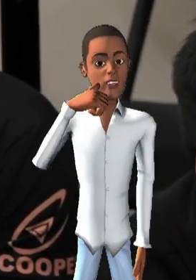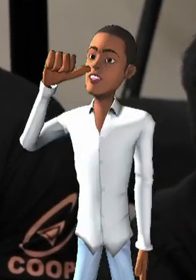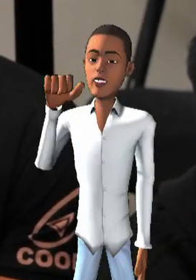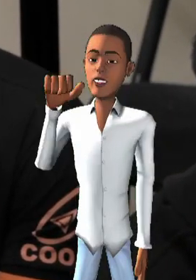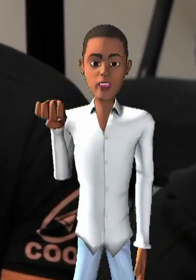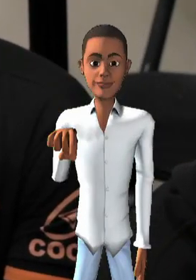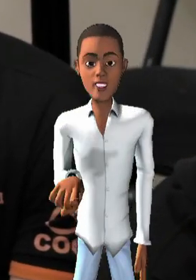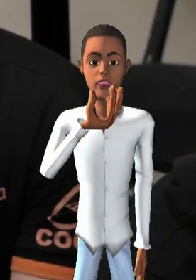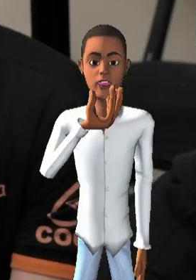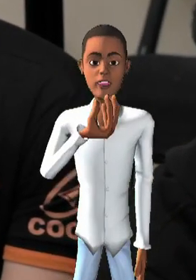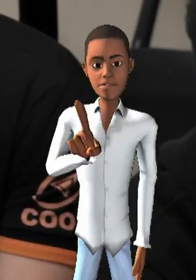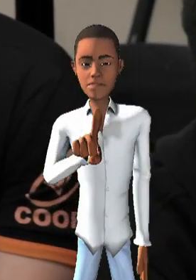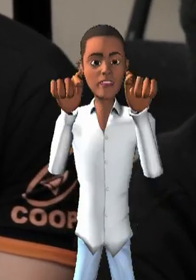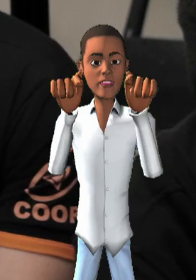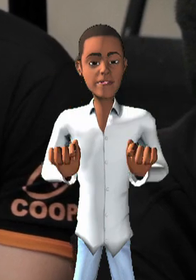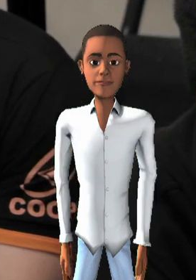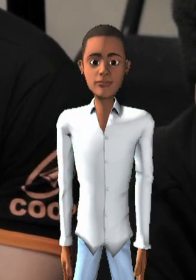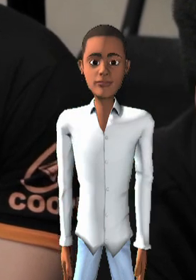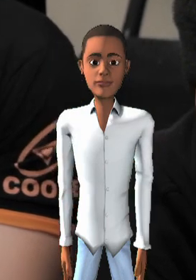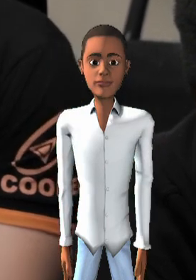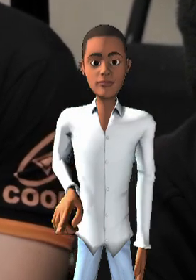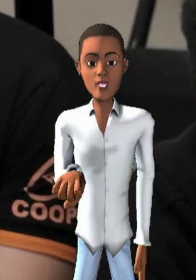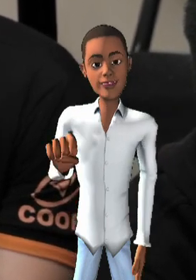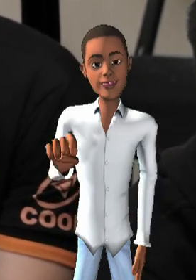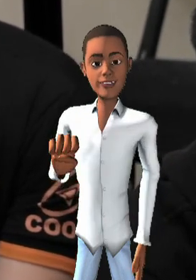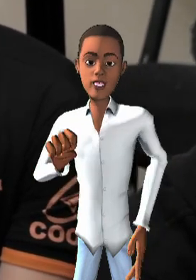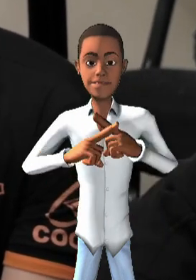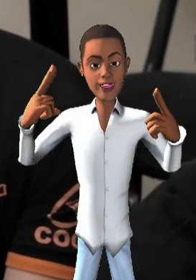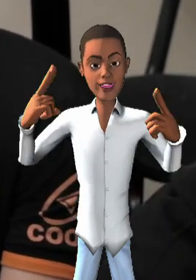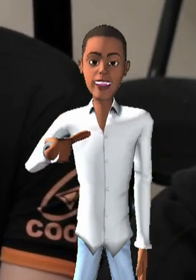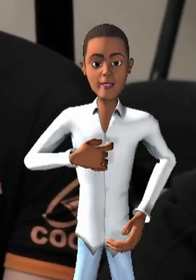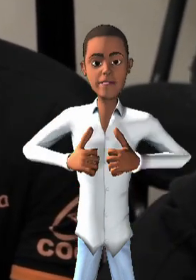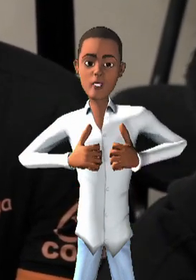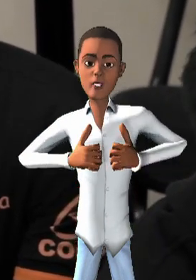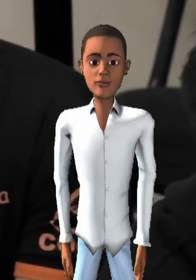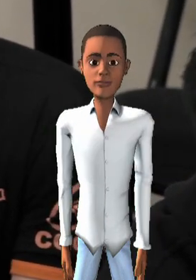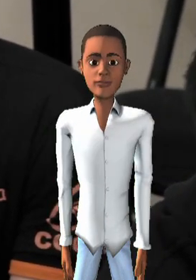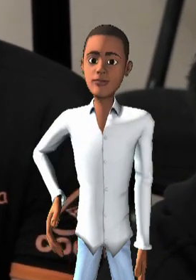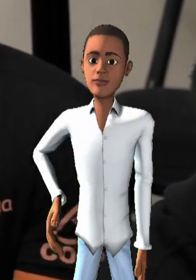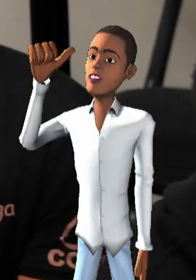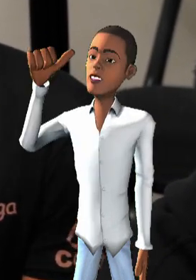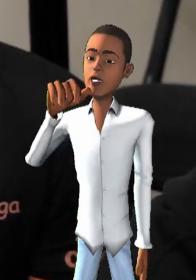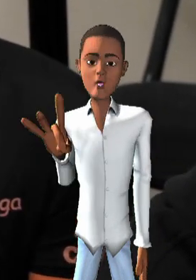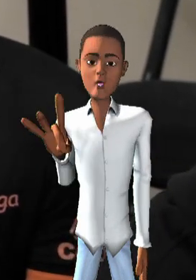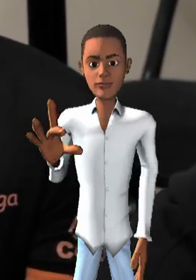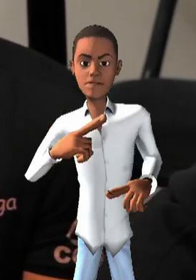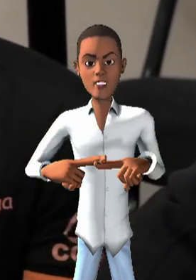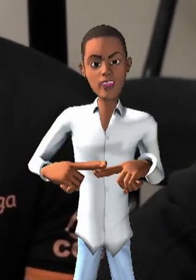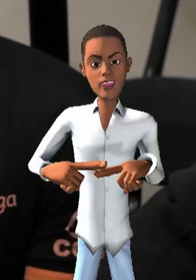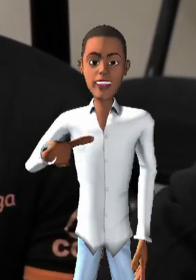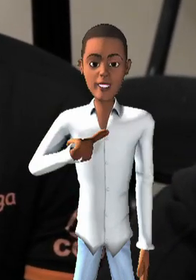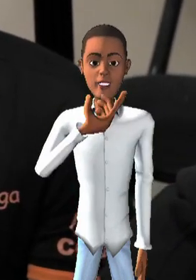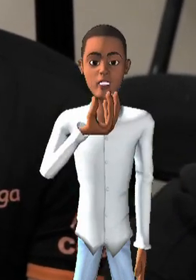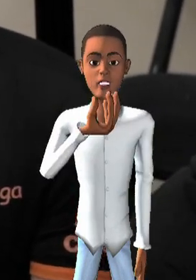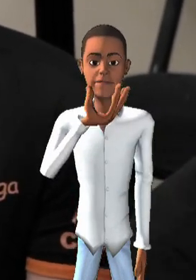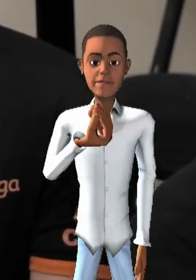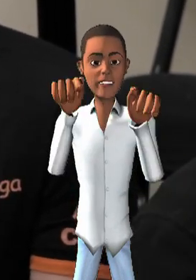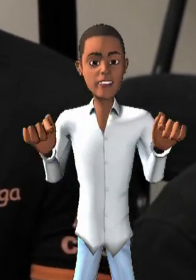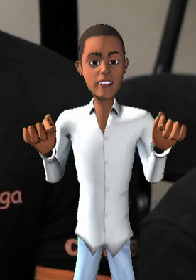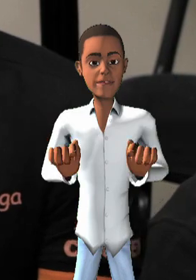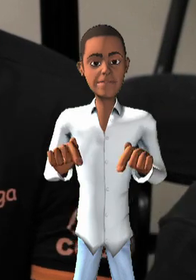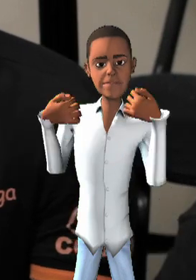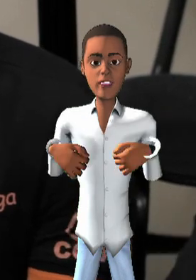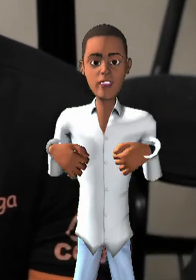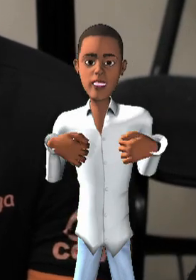eu que sou menino e bebo, você não bebe, você é bichona, sabe? Mas eu não ligo, porque tipo, eu não quero beber, eu não vou beber. Então, Porque eu iria beber pra mostrar que